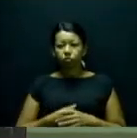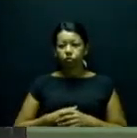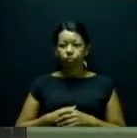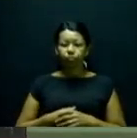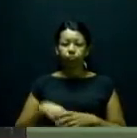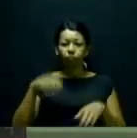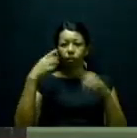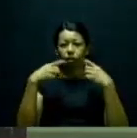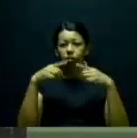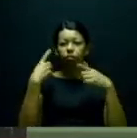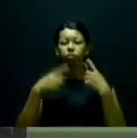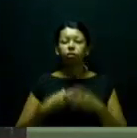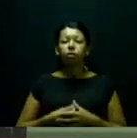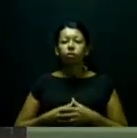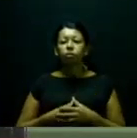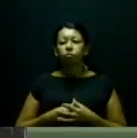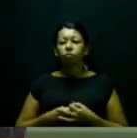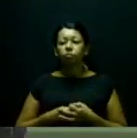Em discussão.